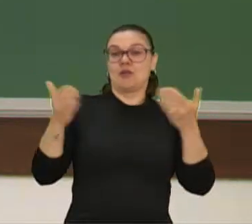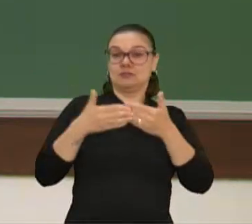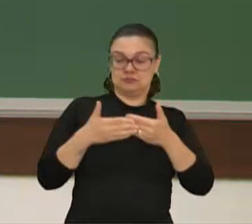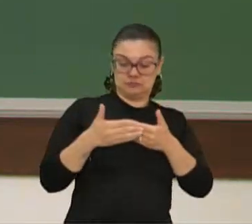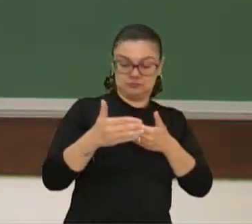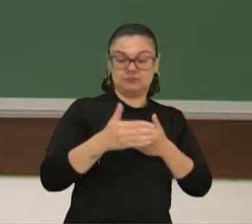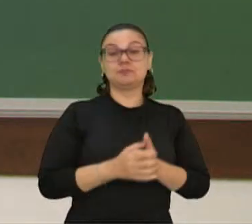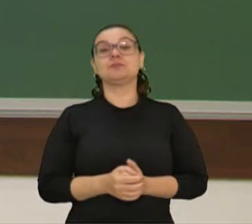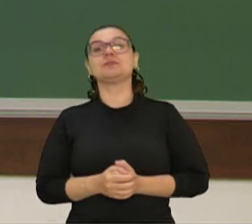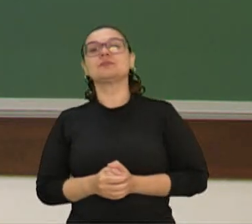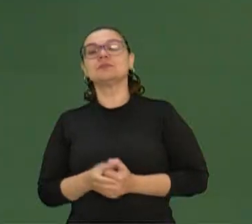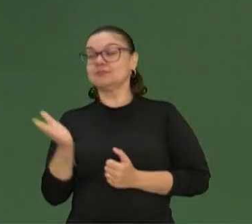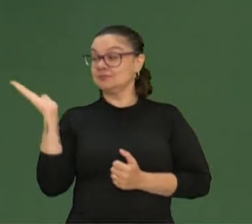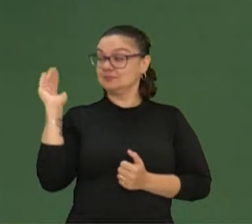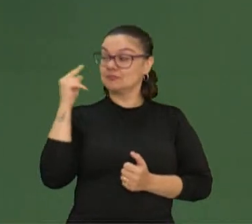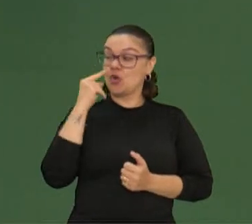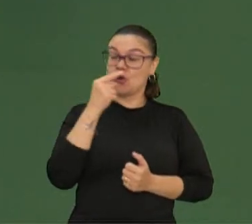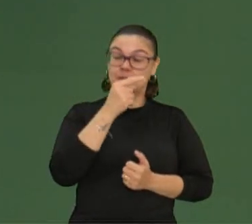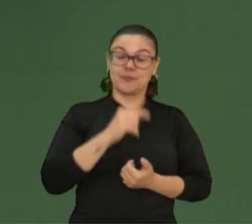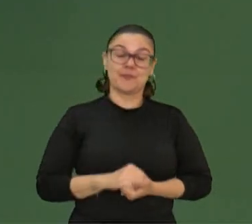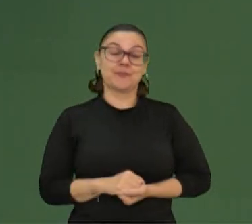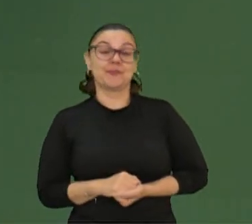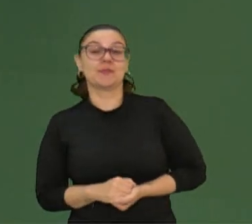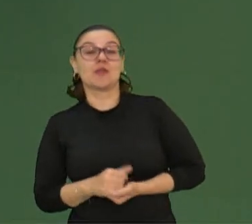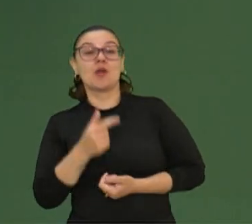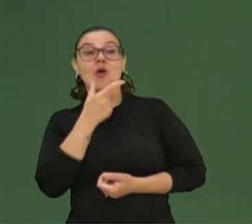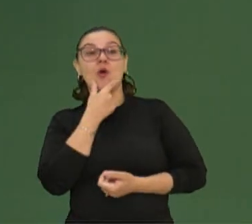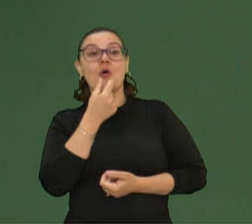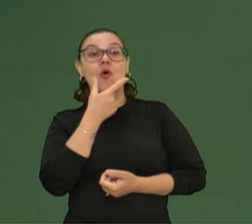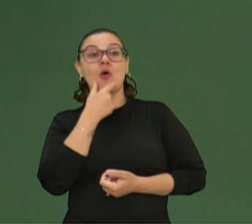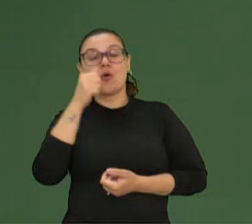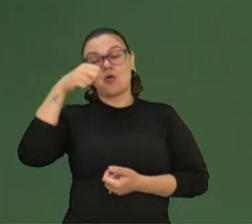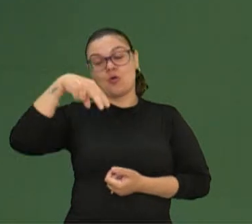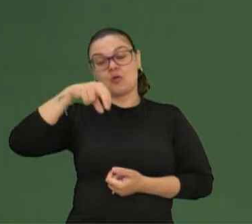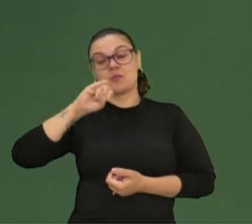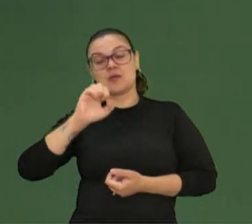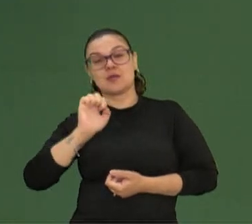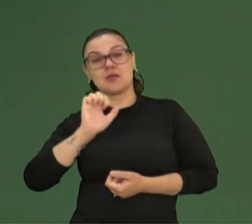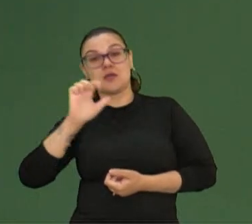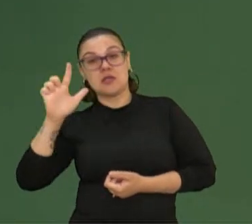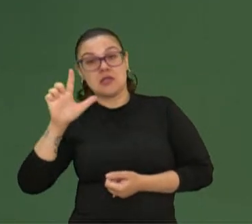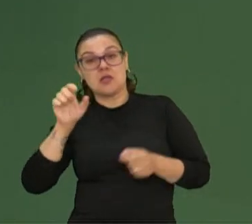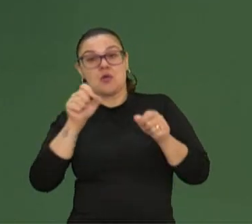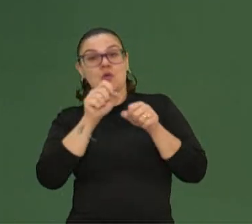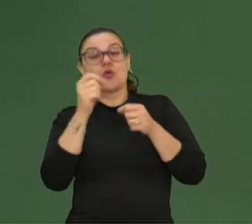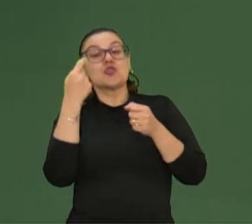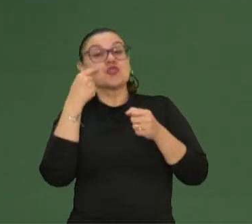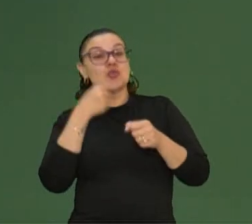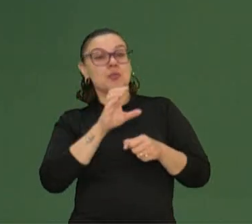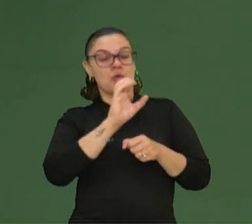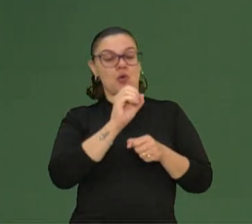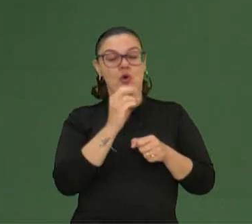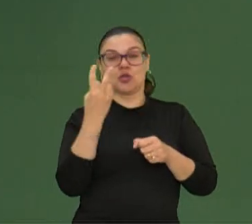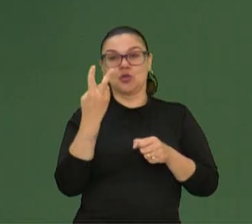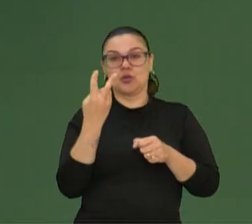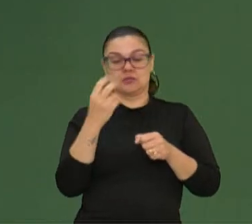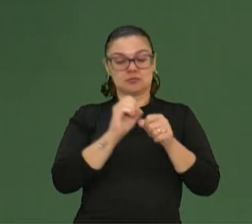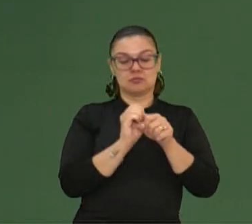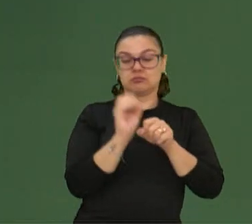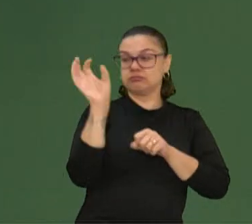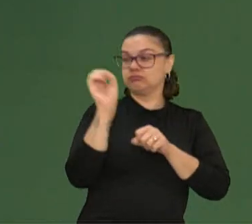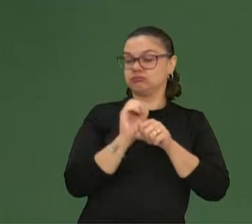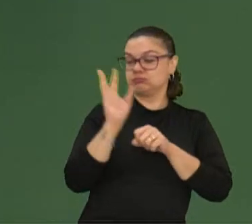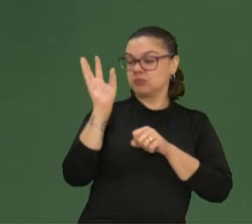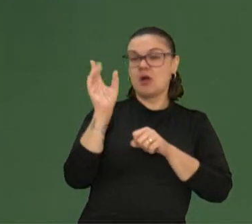Continuando a nossa história, chega aqui. O Cornelius Van Niel descobriu que o oxigênio que estava sendo liberado, ele não vinha do